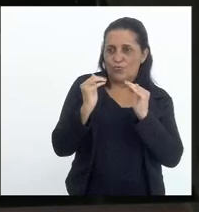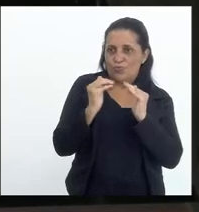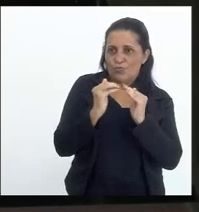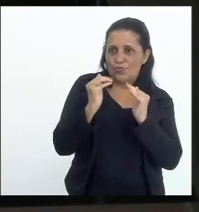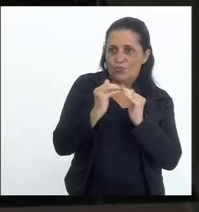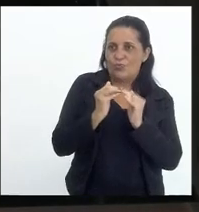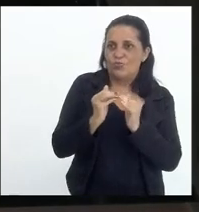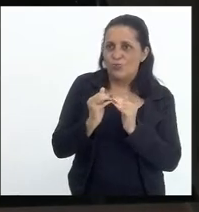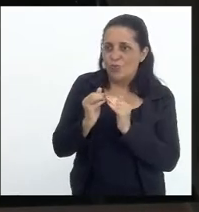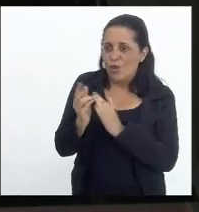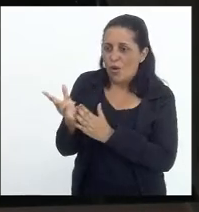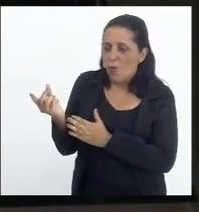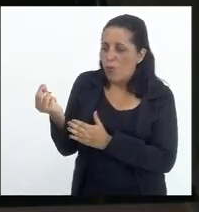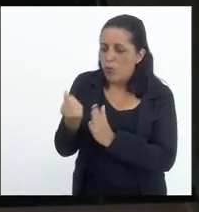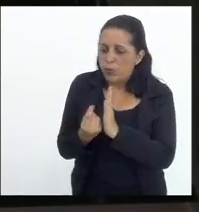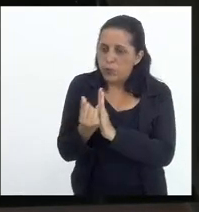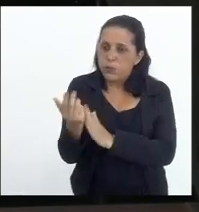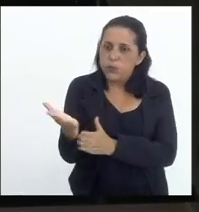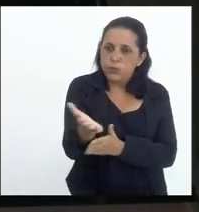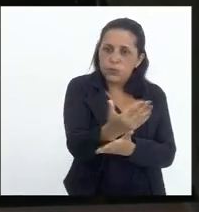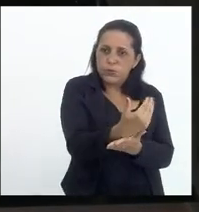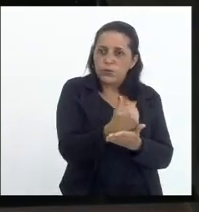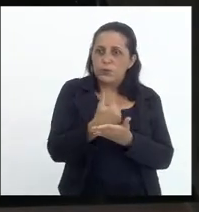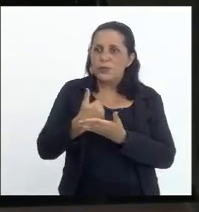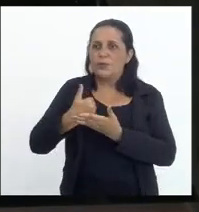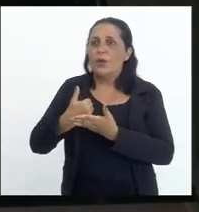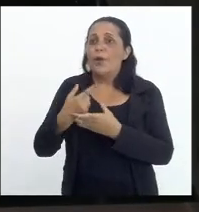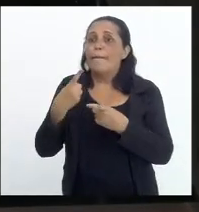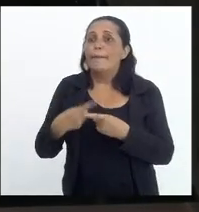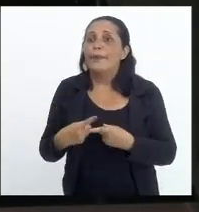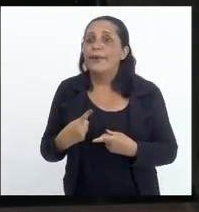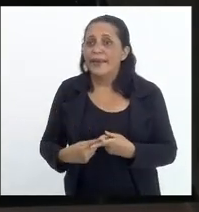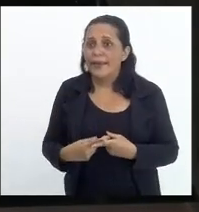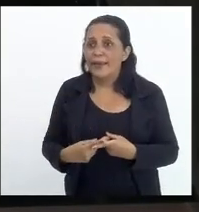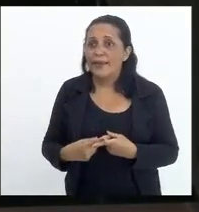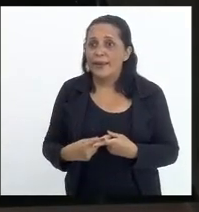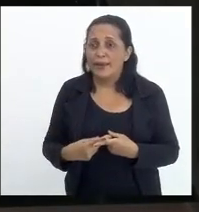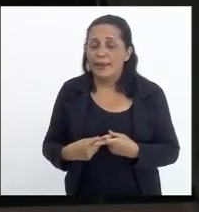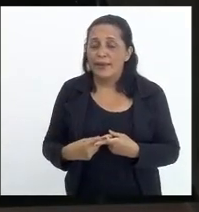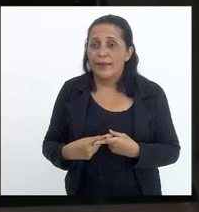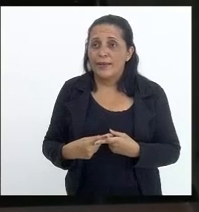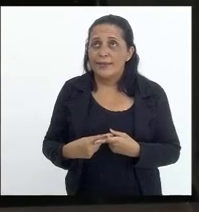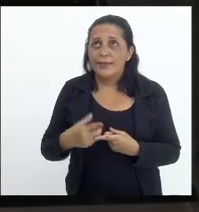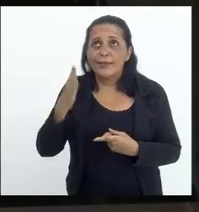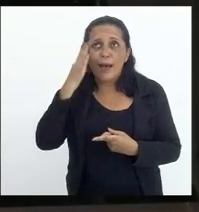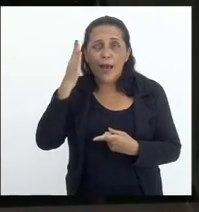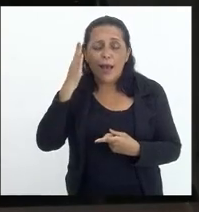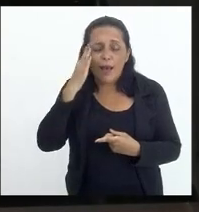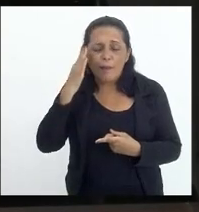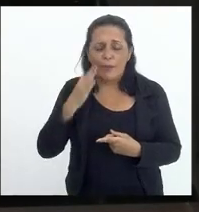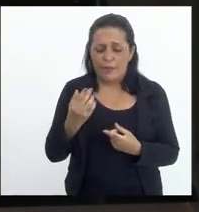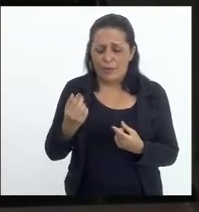de recuperação fiscal. Porque no teto de gastos,